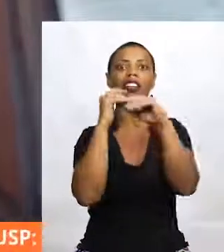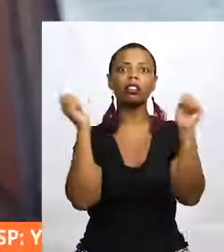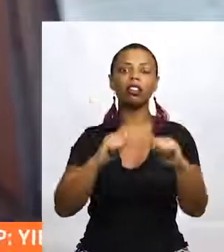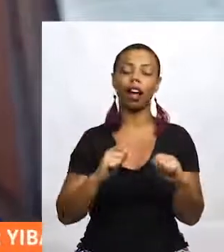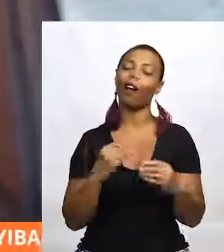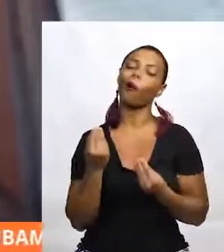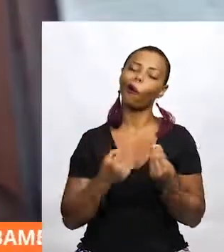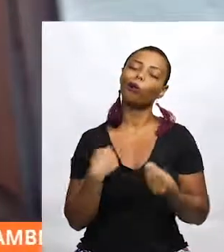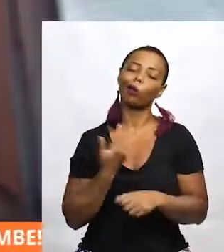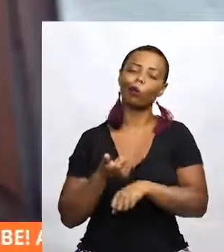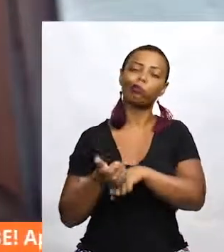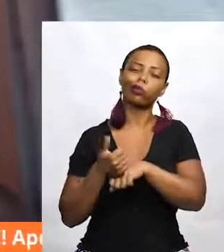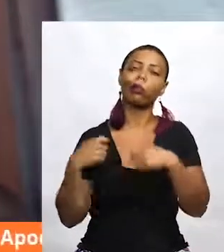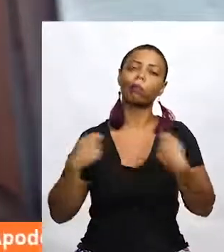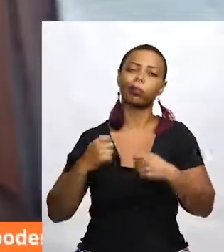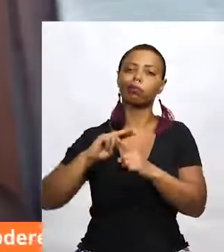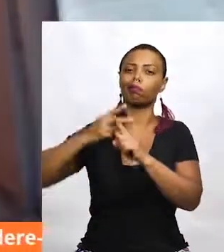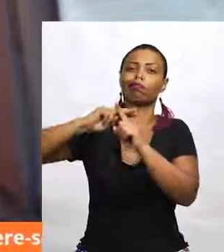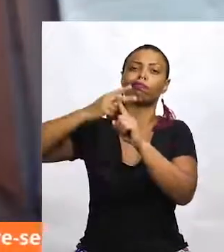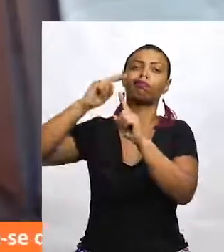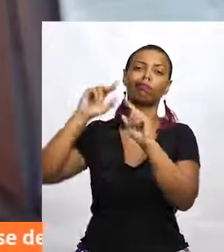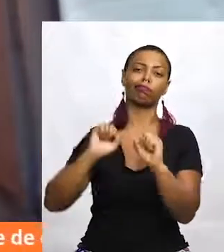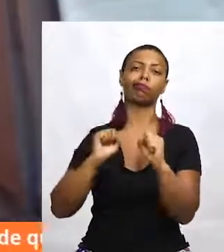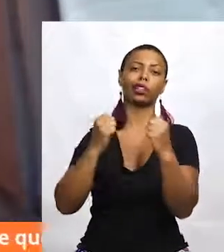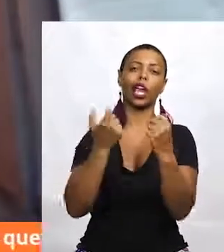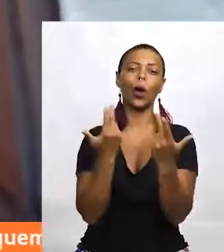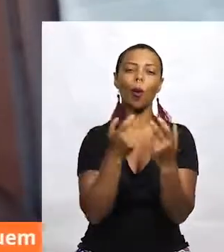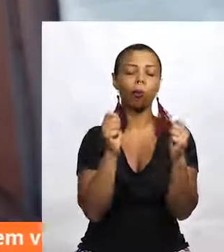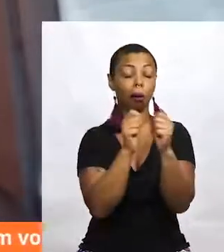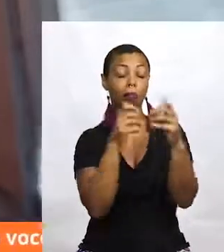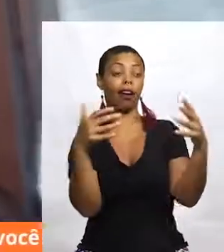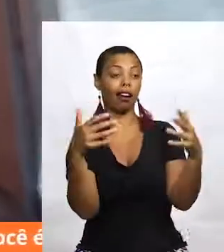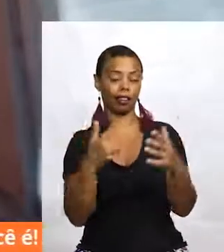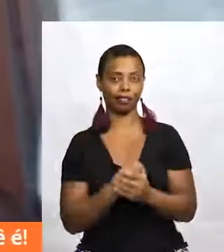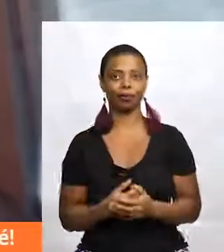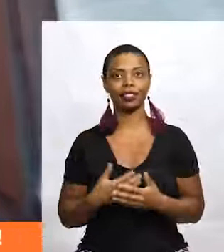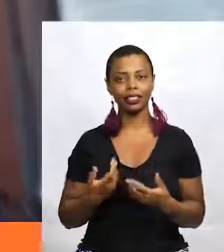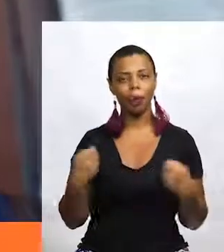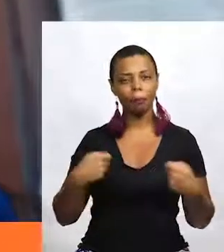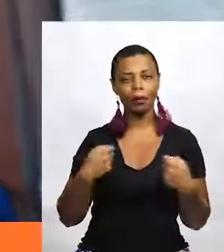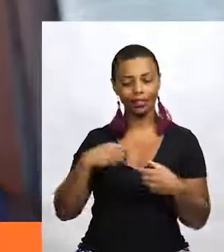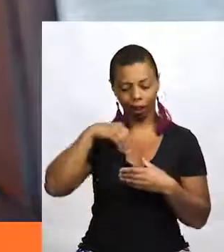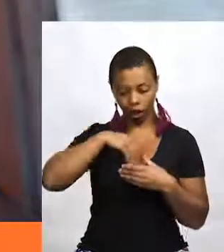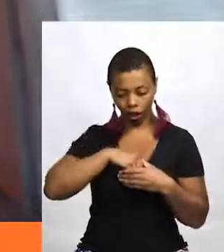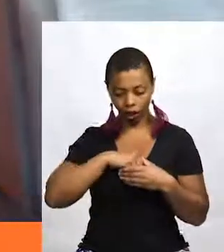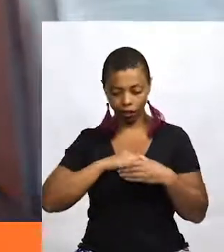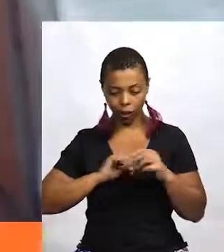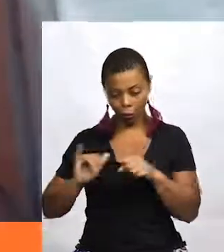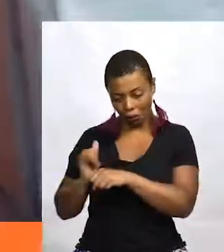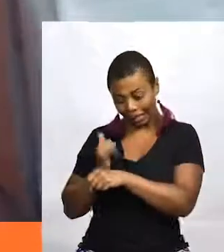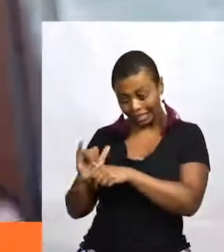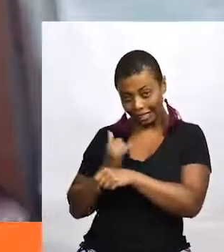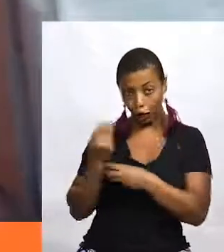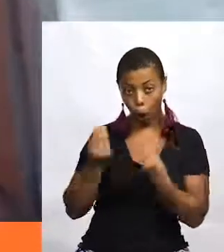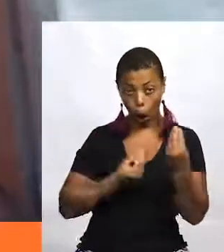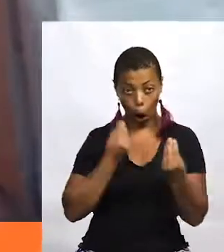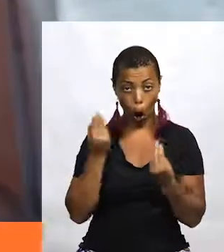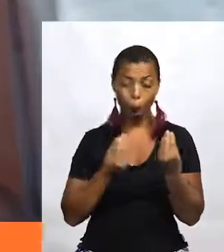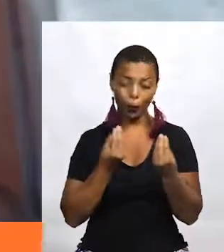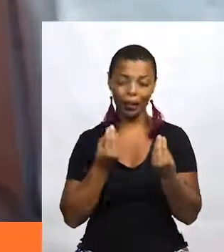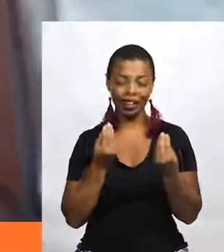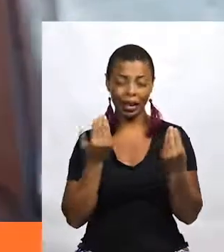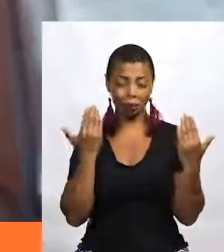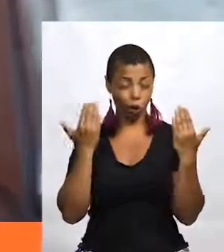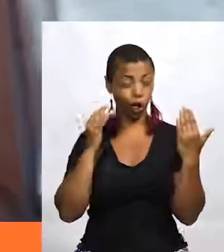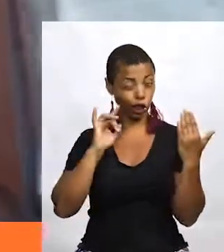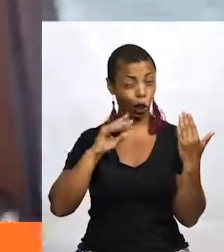que a gente exerce. Então, vocês vão ter que achar um modo de lidar de modo psicológica e psiquiatricamente saudável com as